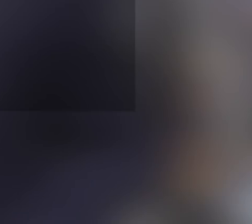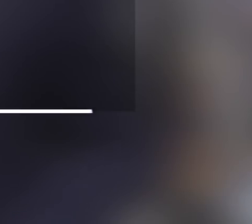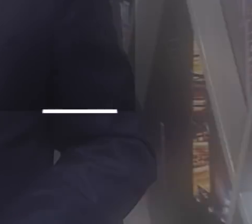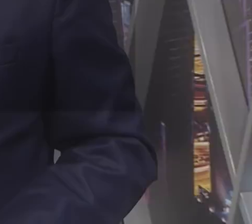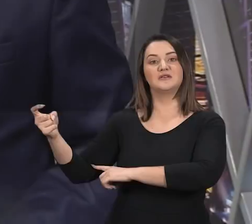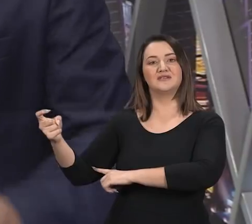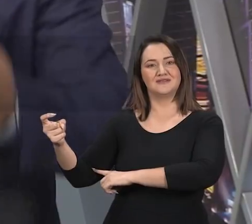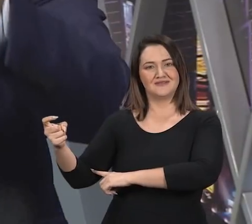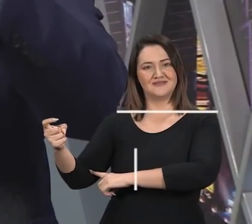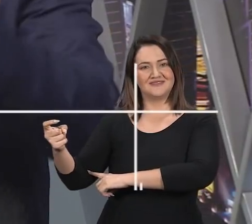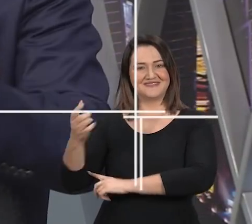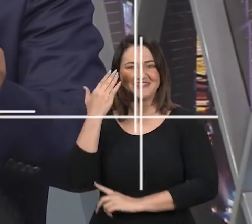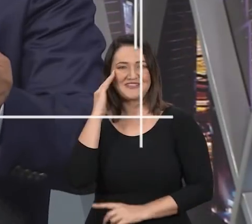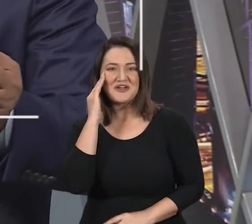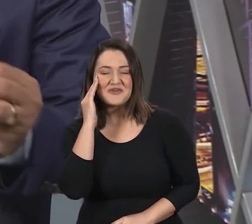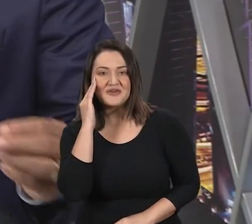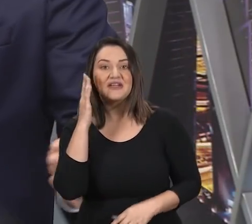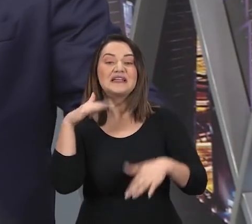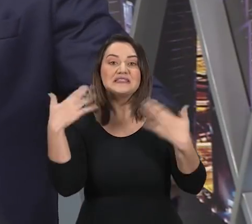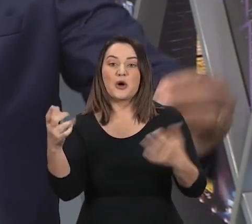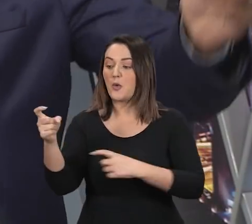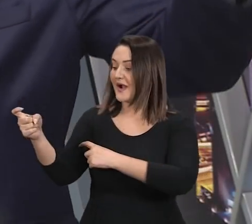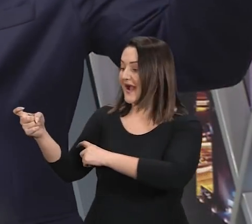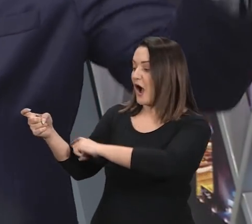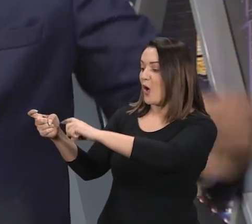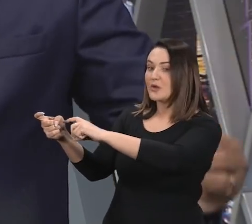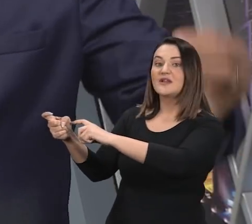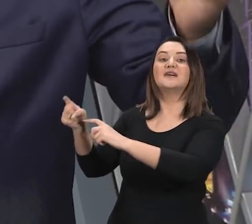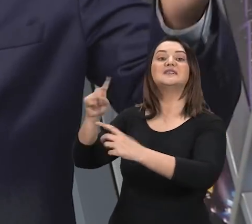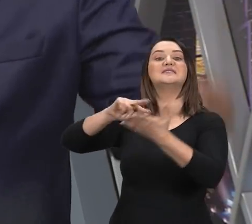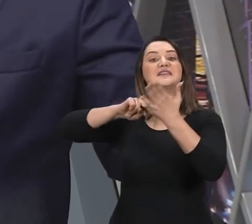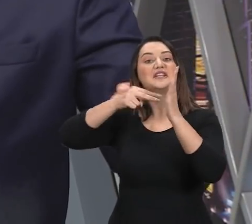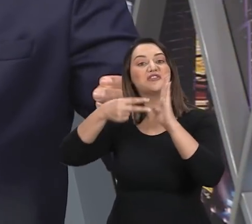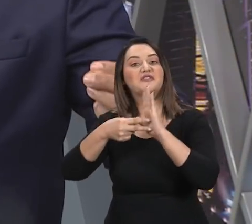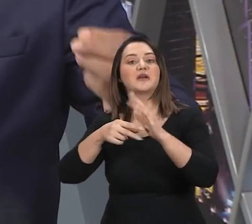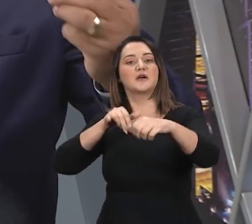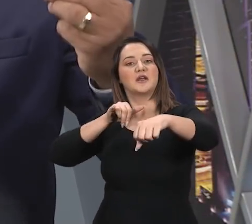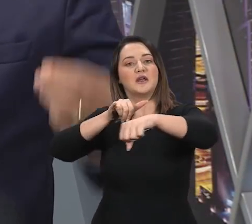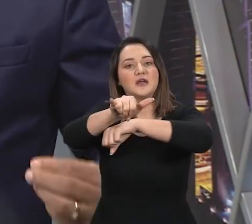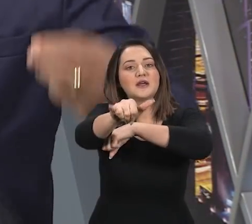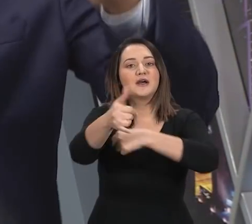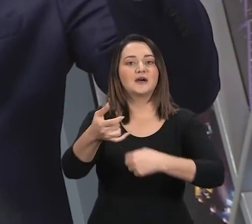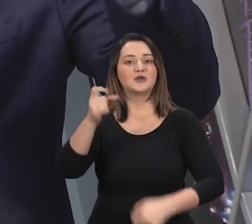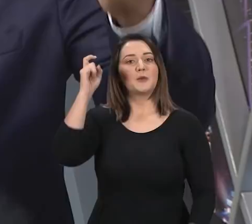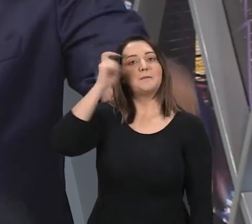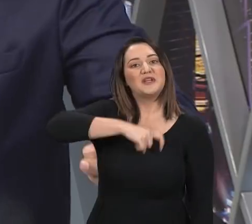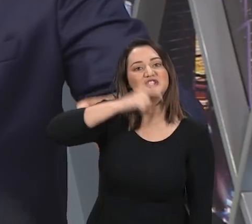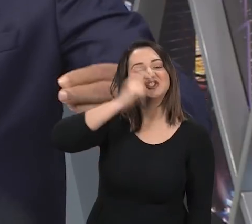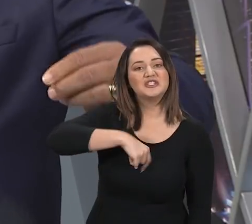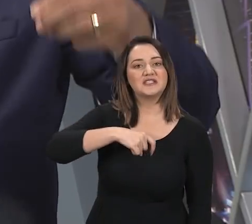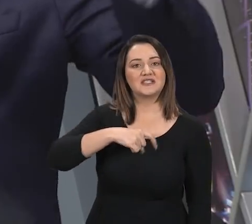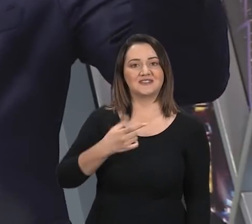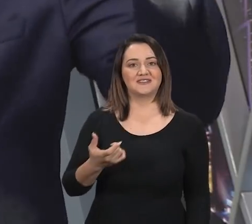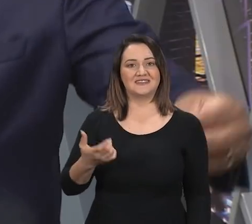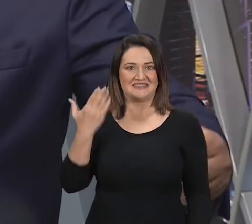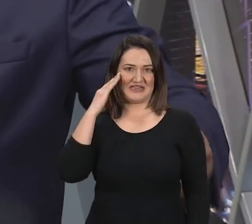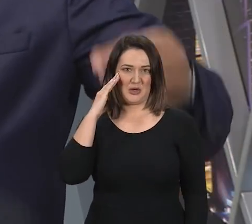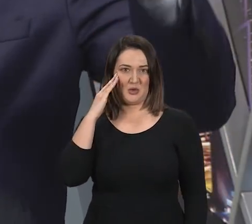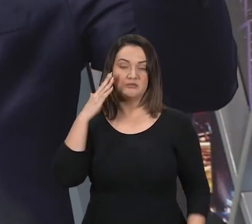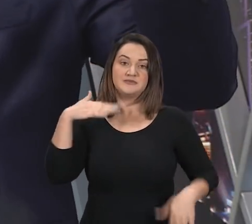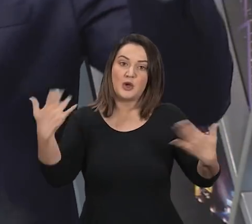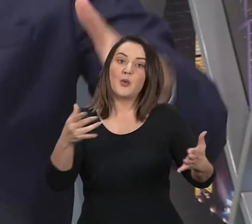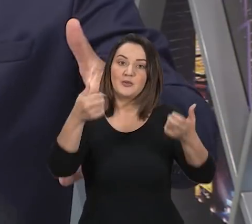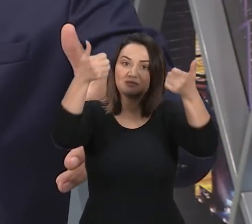cauda. Então, cauda significa falso profeta, significa falsidade,